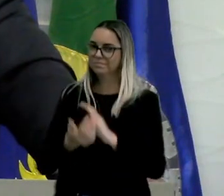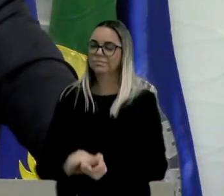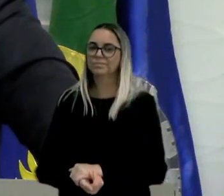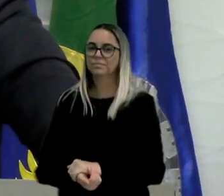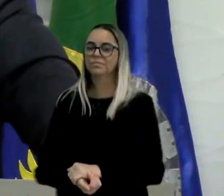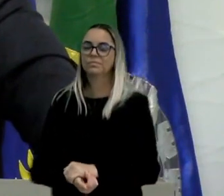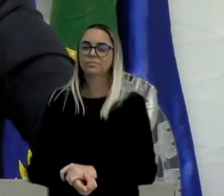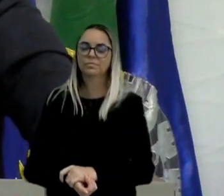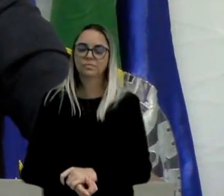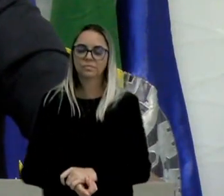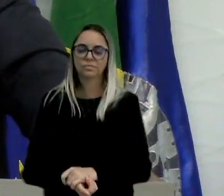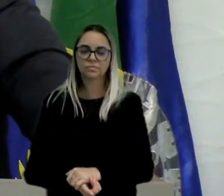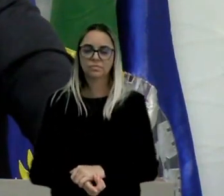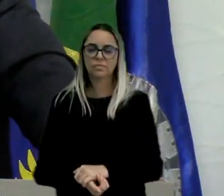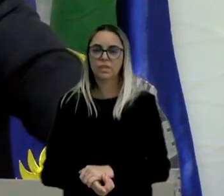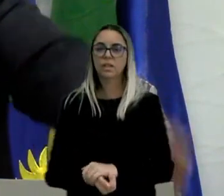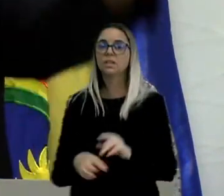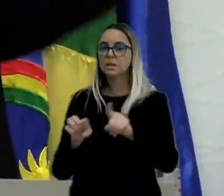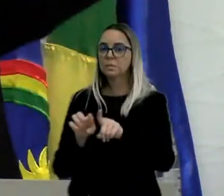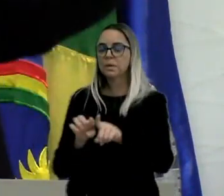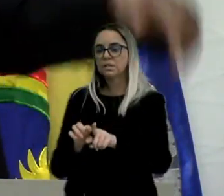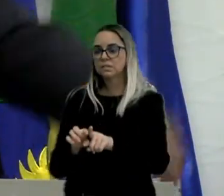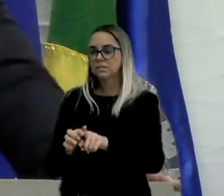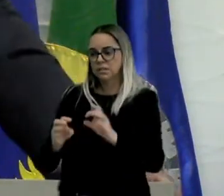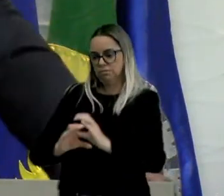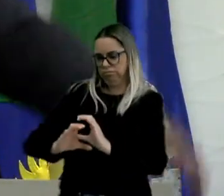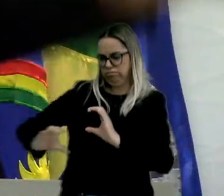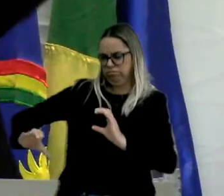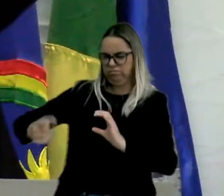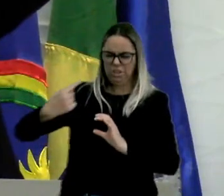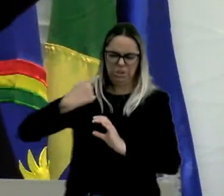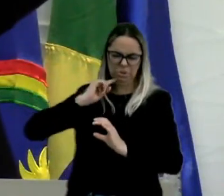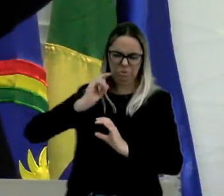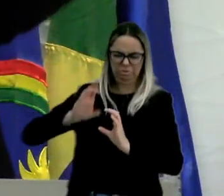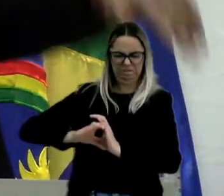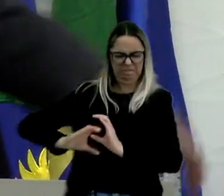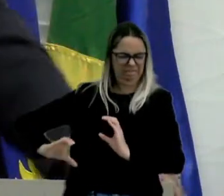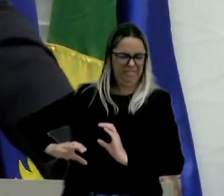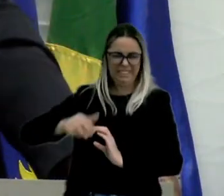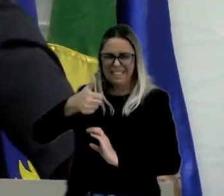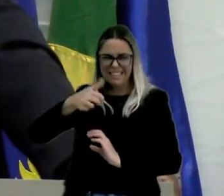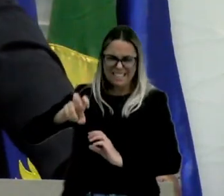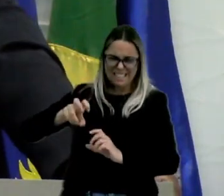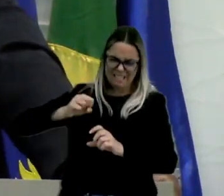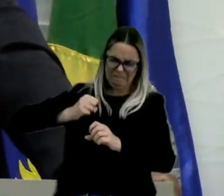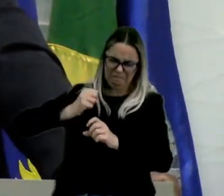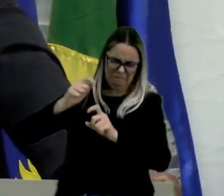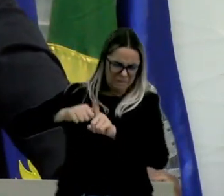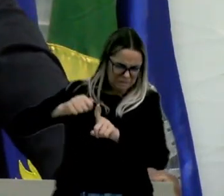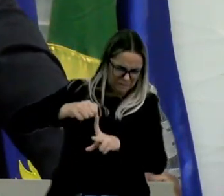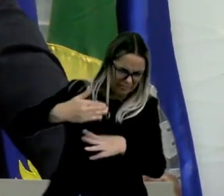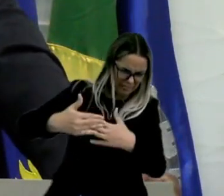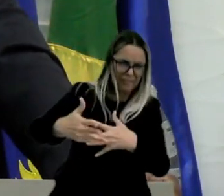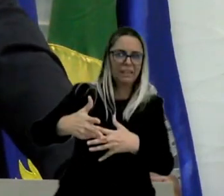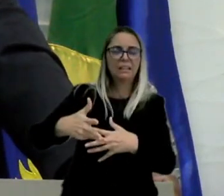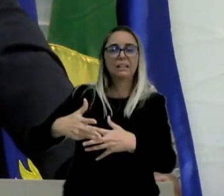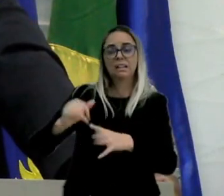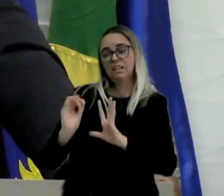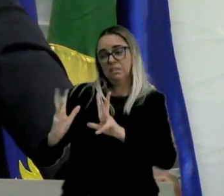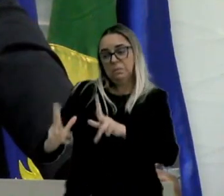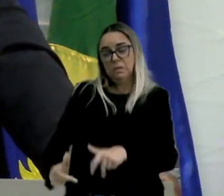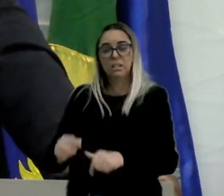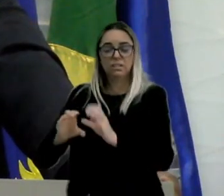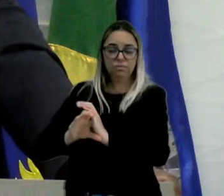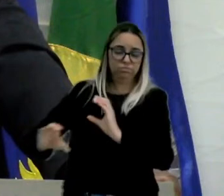agradece quanto a força 15 M que a gente pede aqui a limpeza das forças